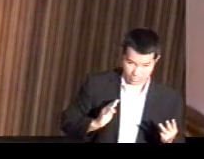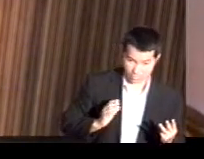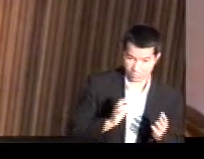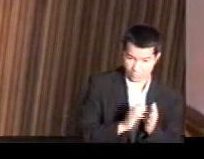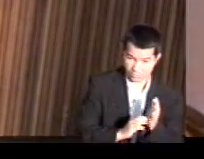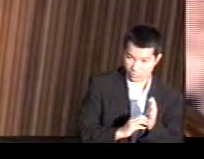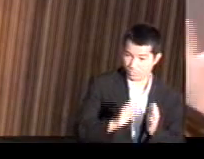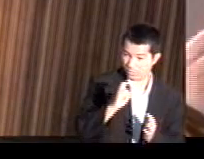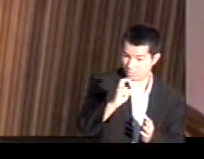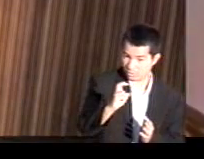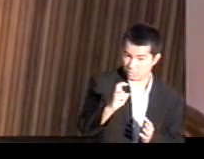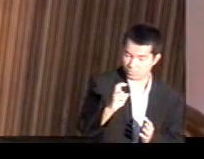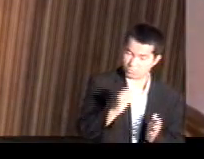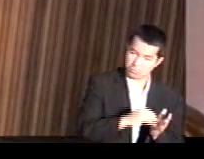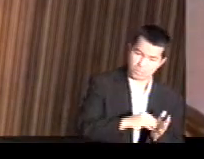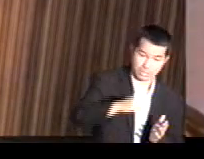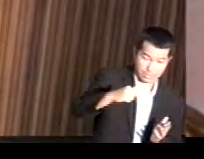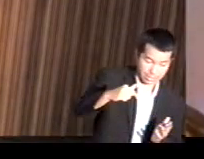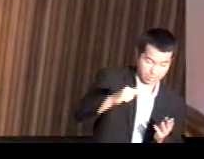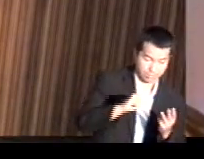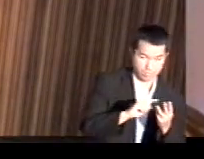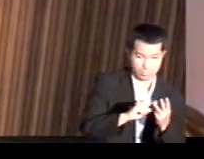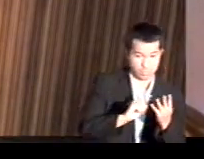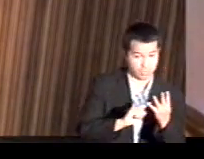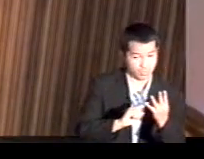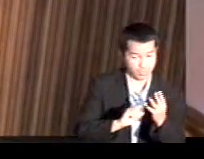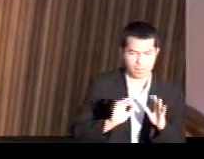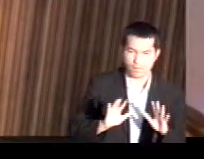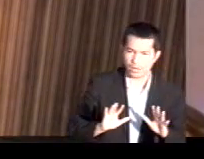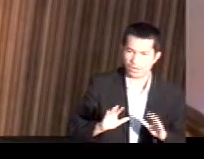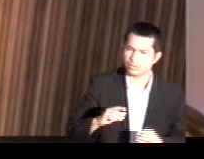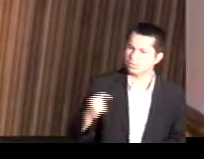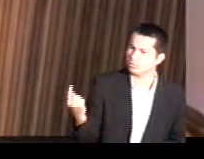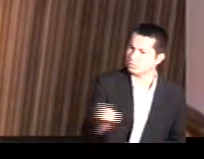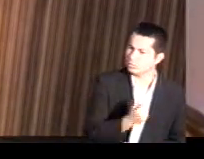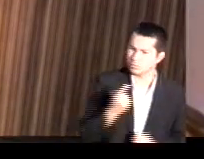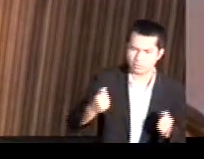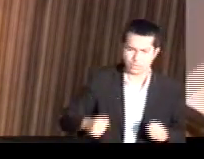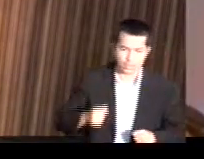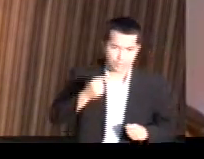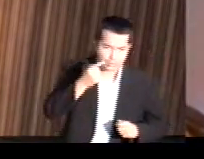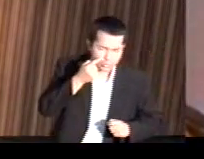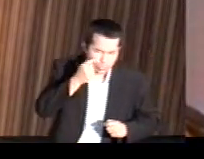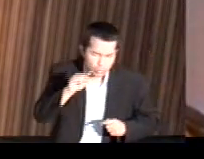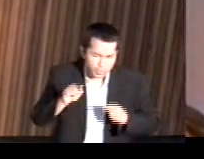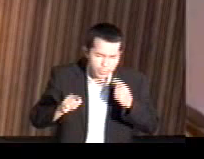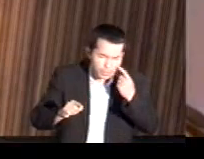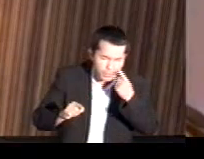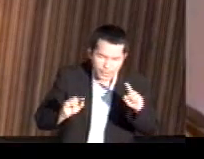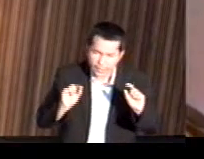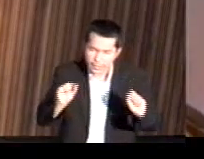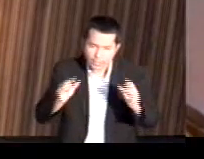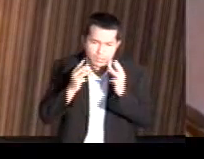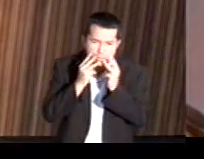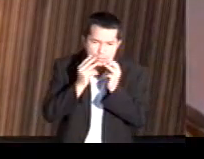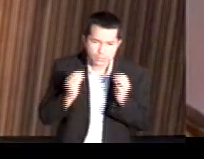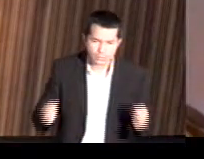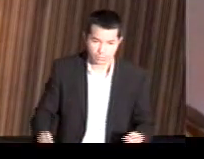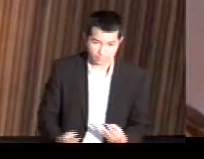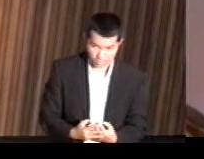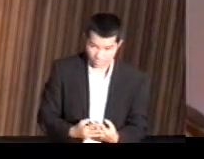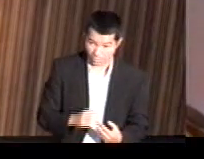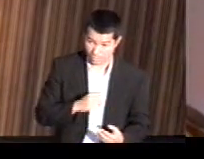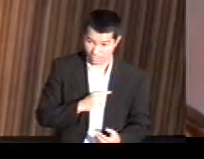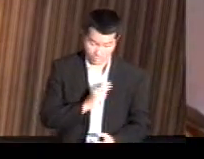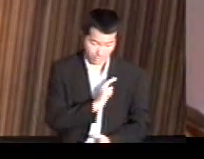7. E a maior informação que a gente tem sobre Melquisedeque, não sobre as figuras, se encontra em Hebreus